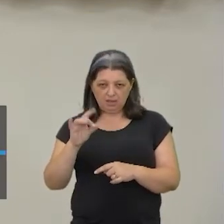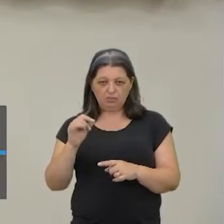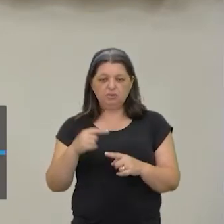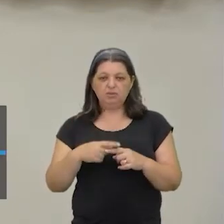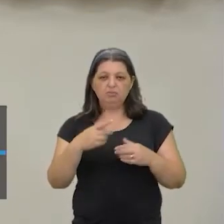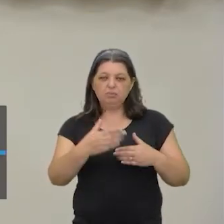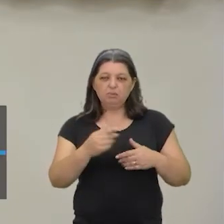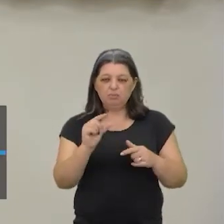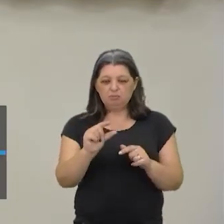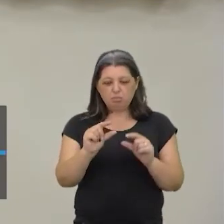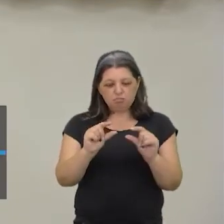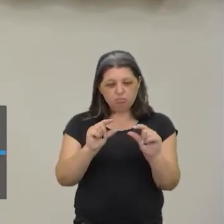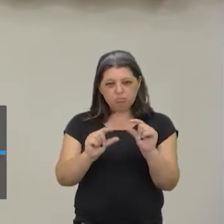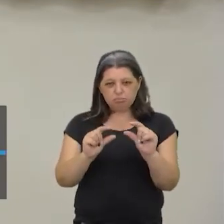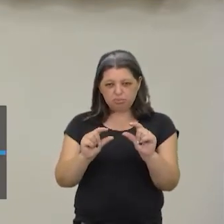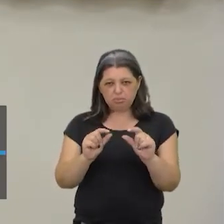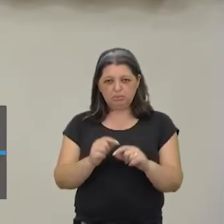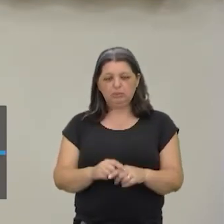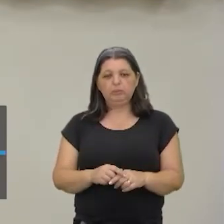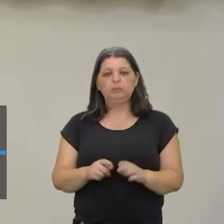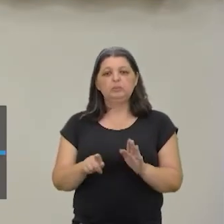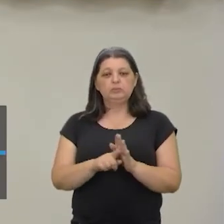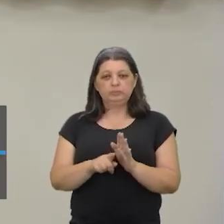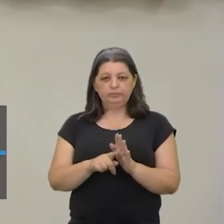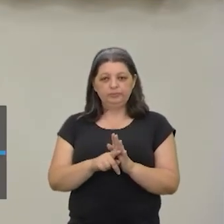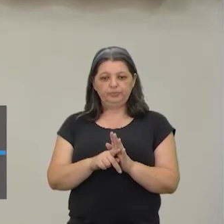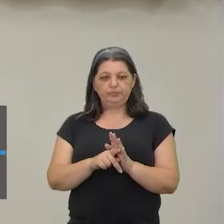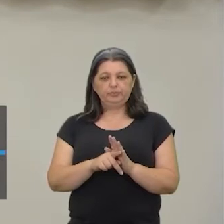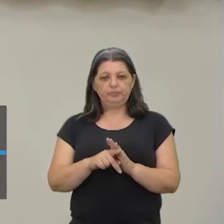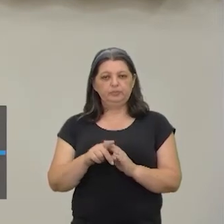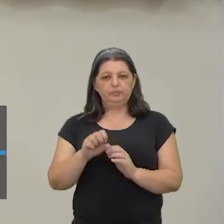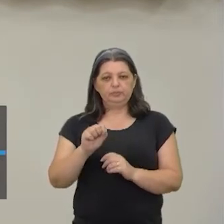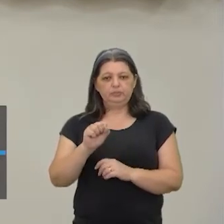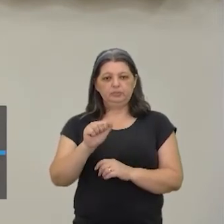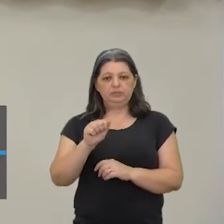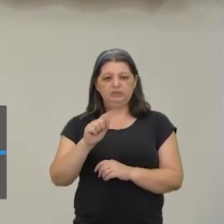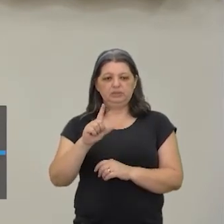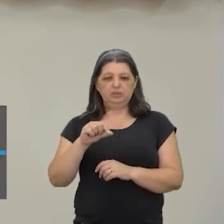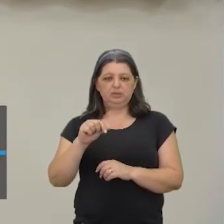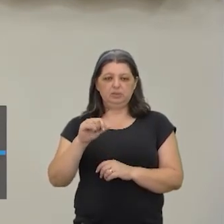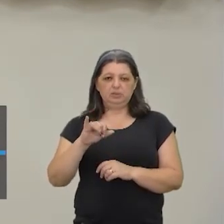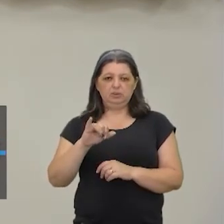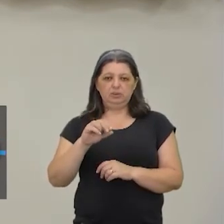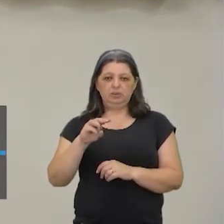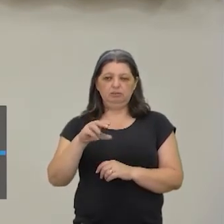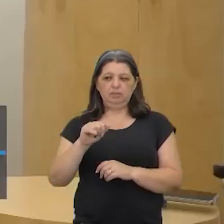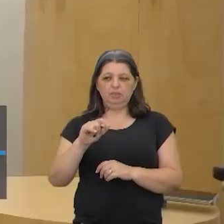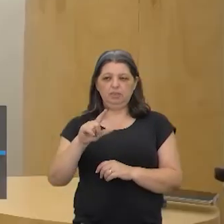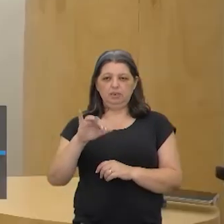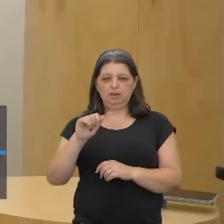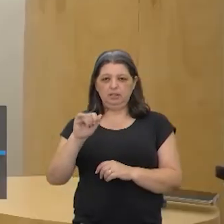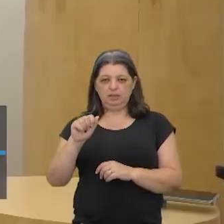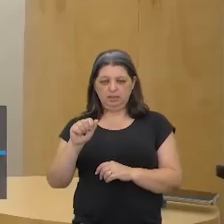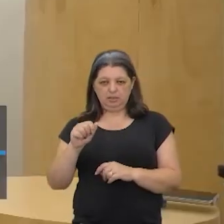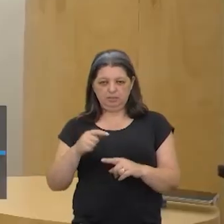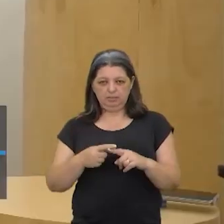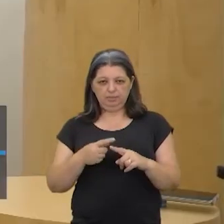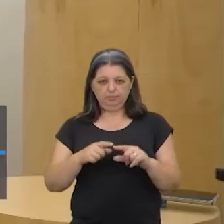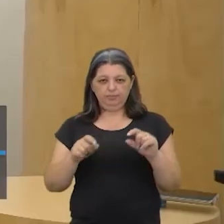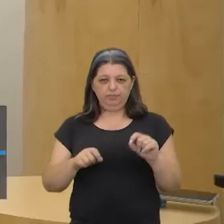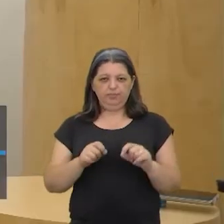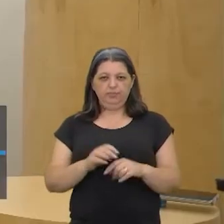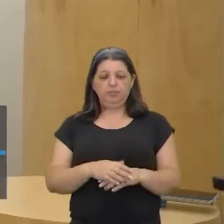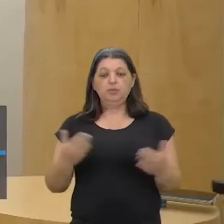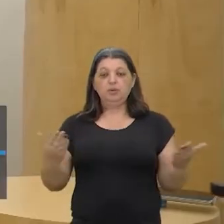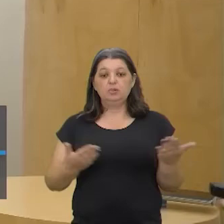bloquinhos. O sal do Himalaia é um sal que não passa por refinação. né? É um bom exemplo porque